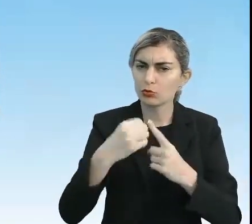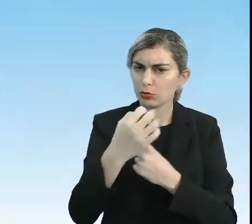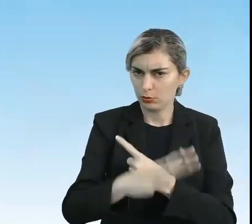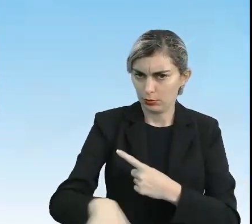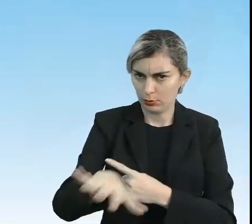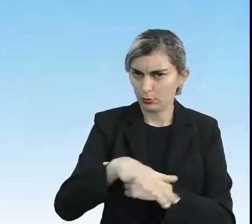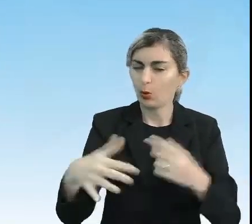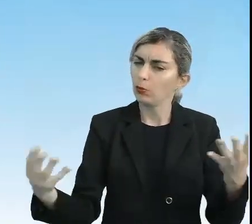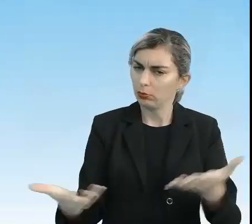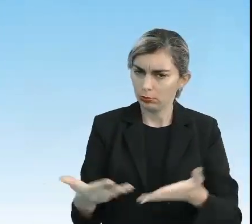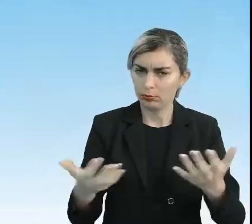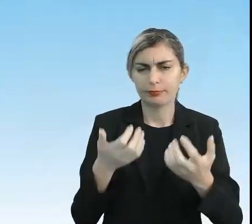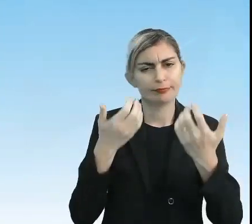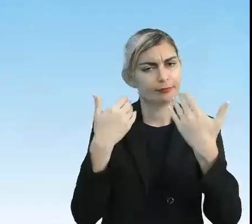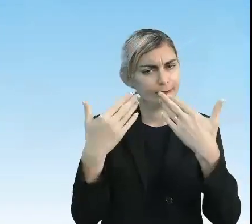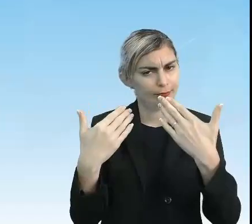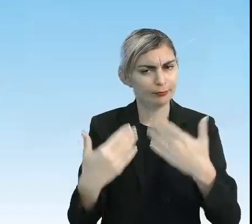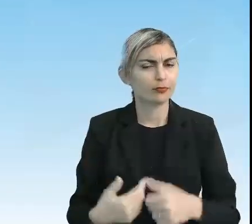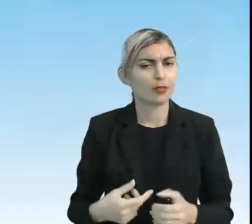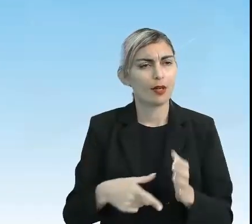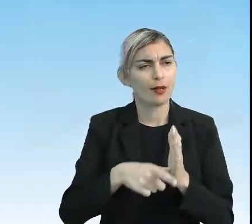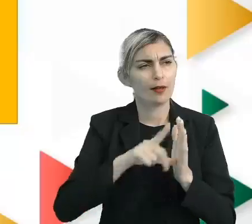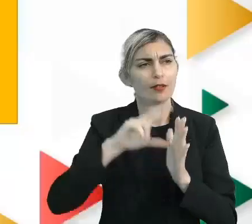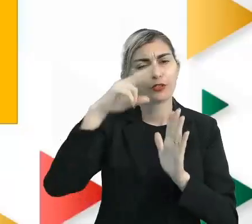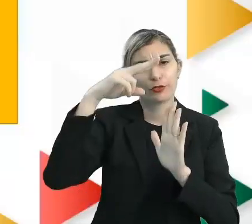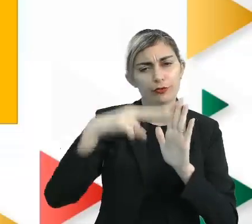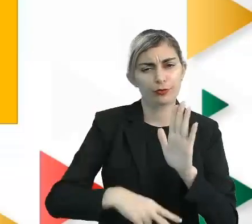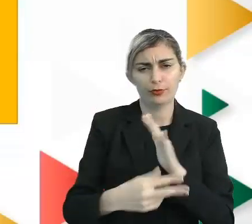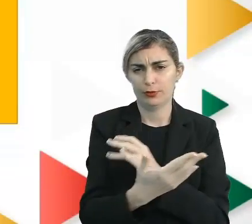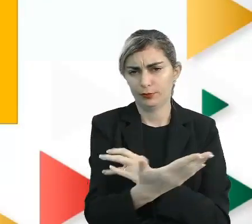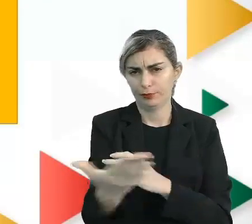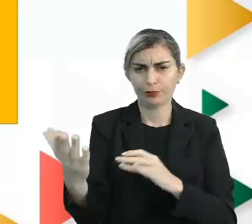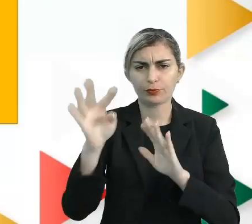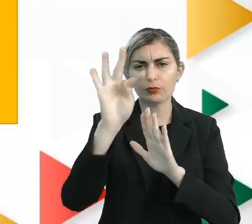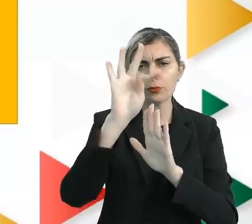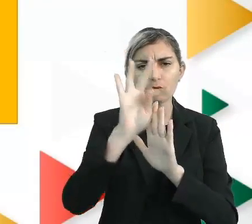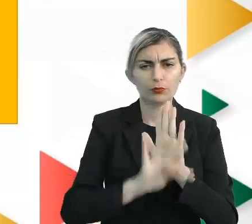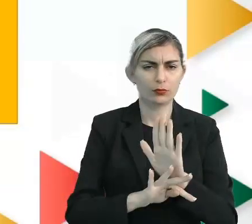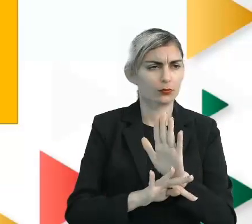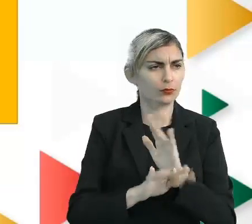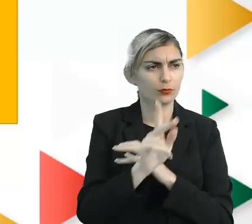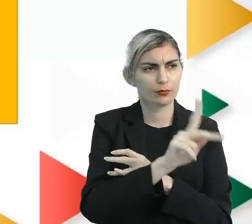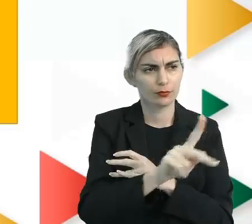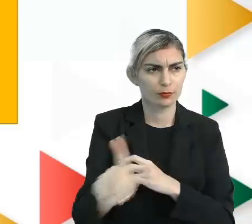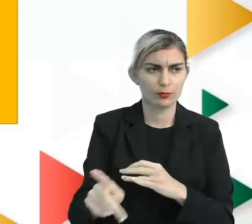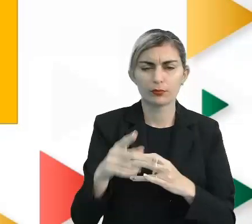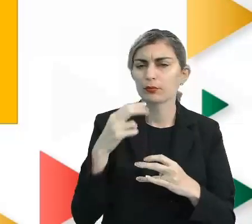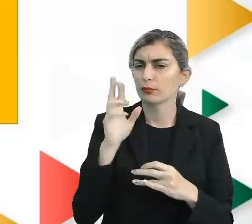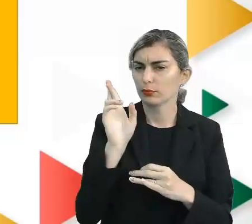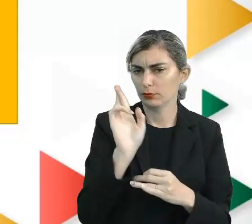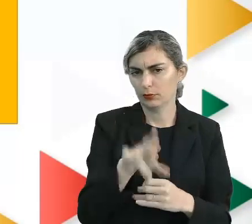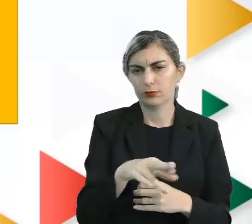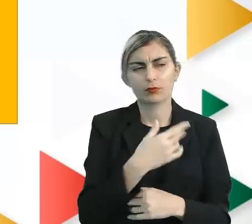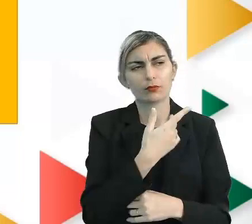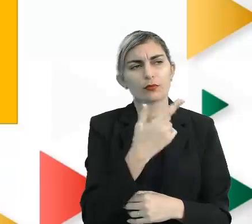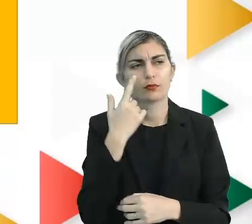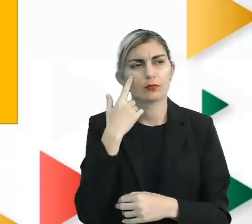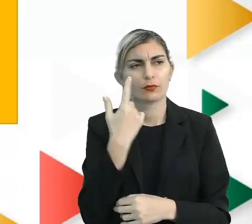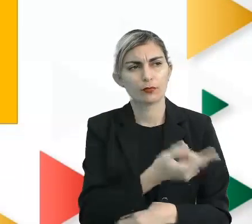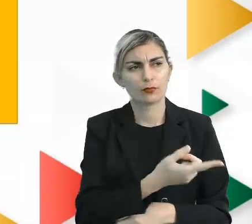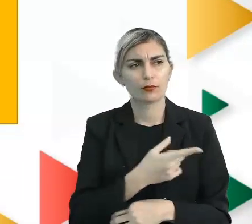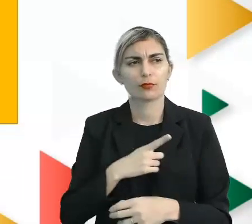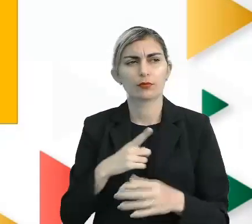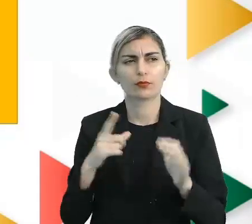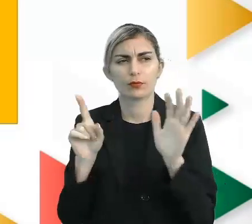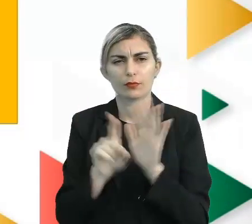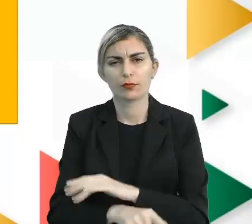vai discutir. Mas antes disso, eu vou ler para vocês o texto e o professor vai discorrer sobre ele. Veja só a pergunta: